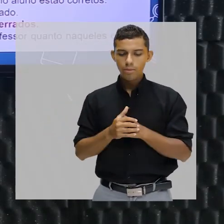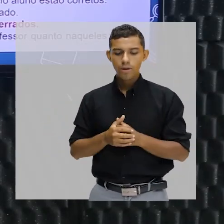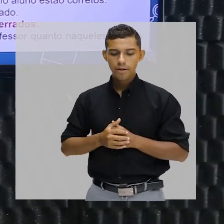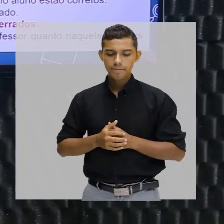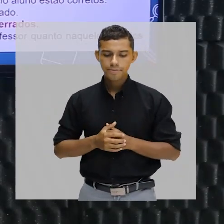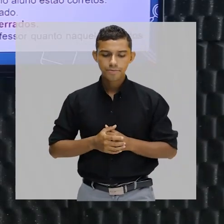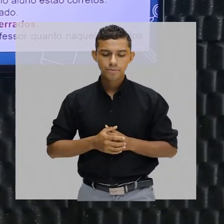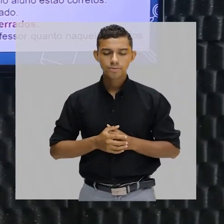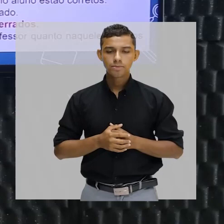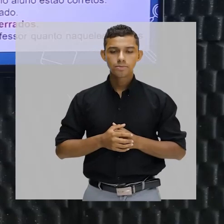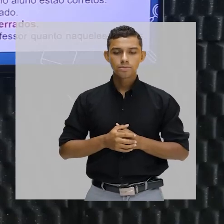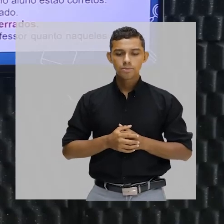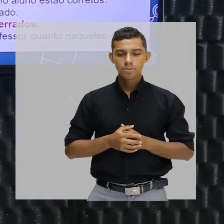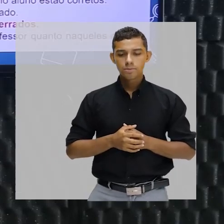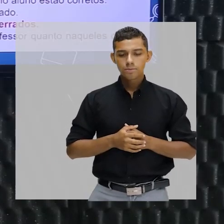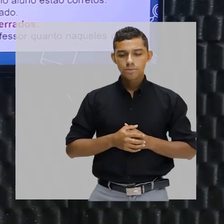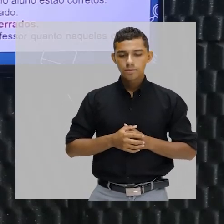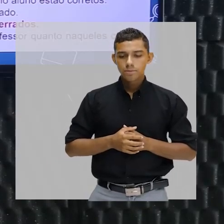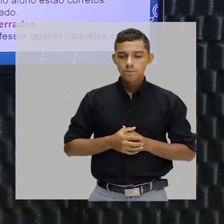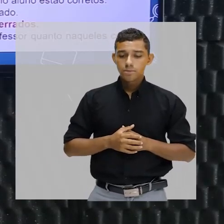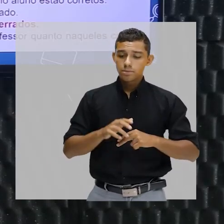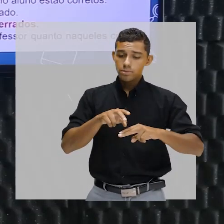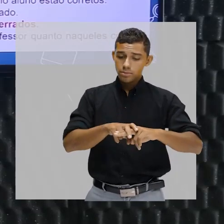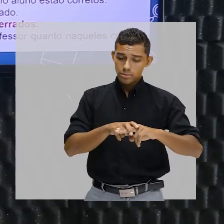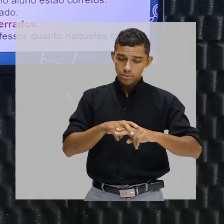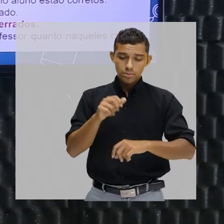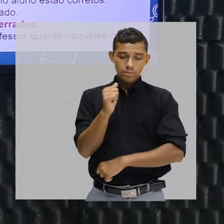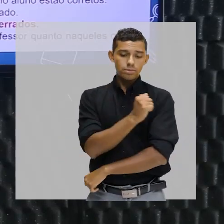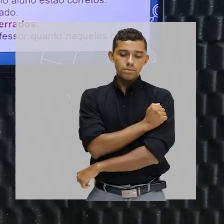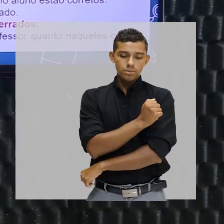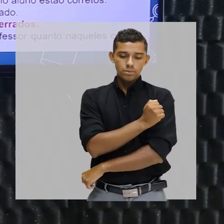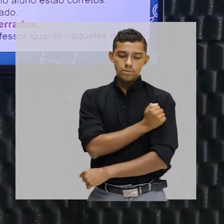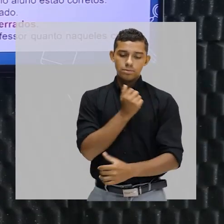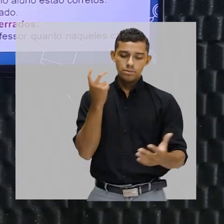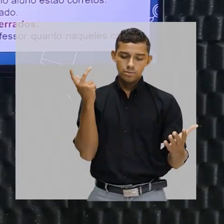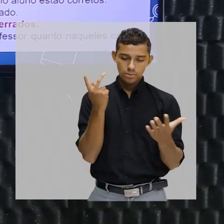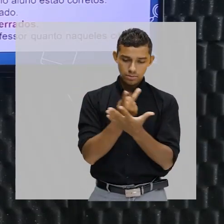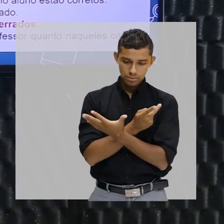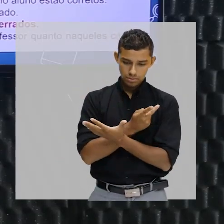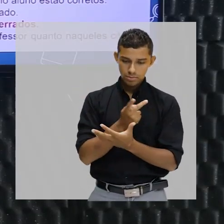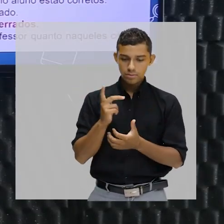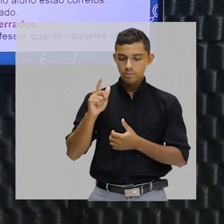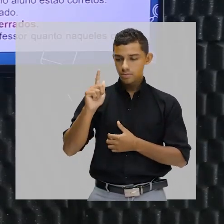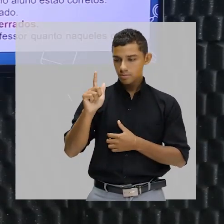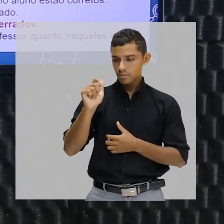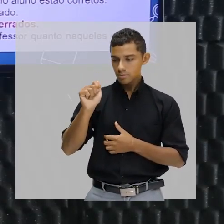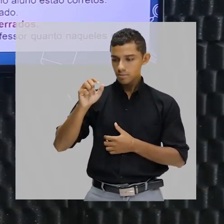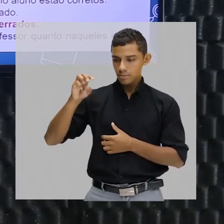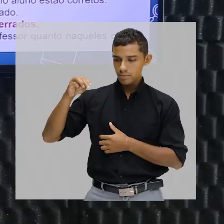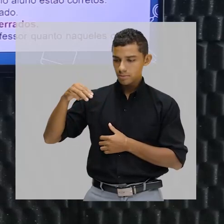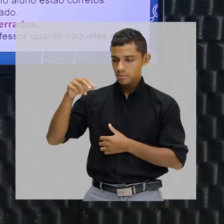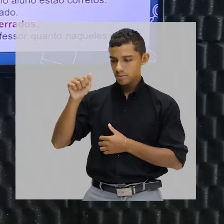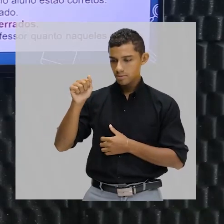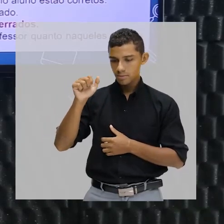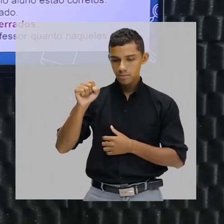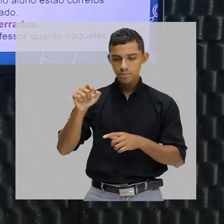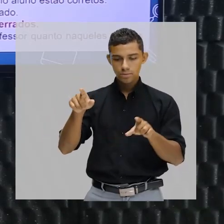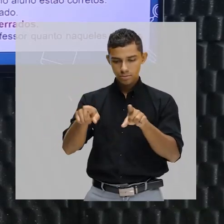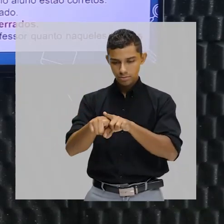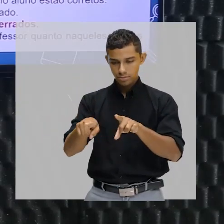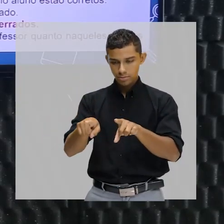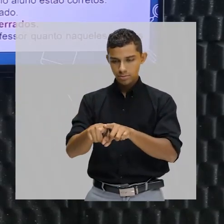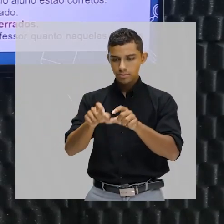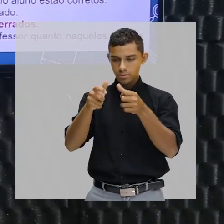desse tipo de matéria. Ok? Então por isso que o aluno errou. O raio gama não. O raio gama também é uma forma de se estabilizar. Mas